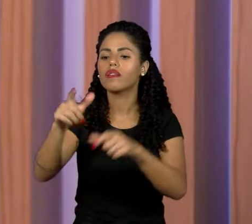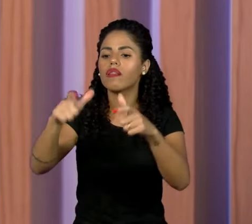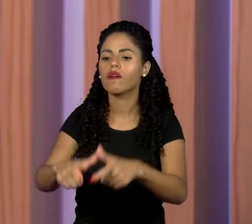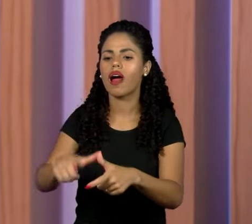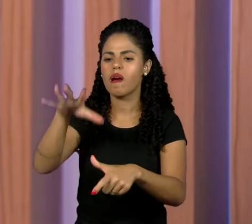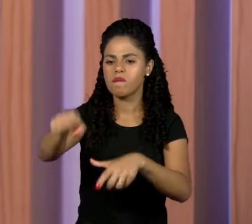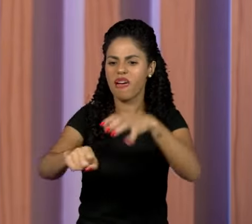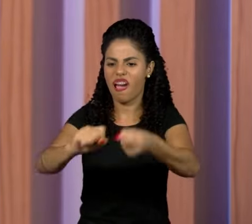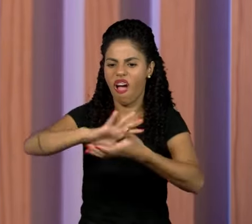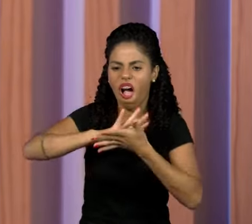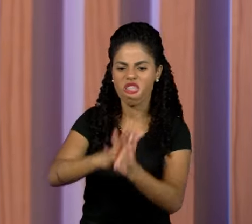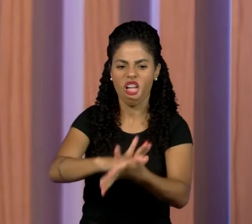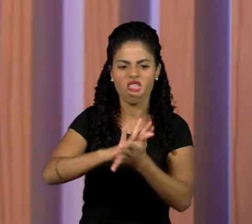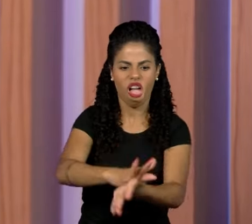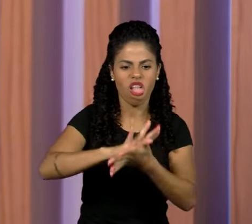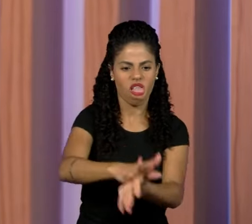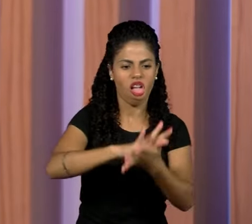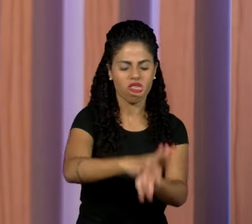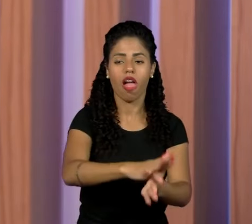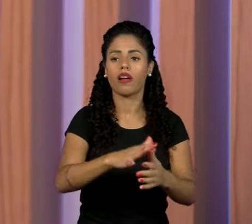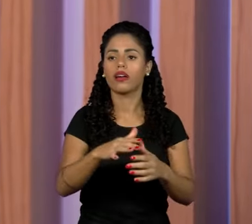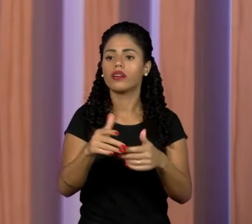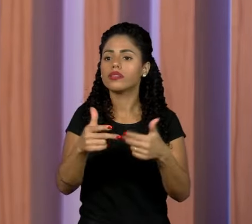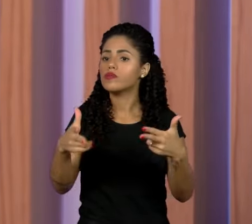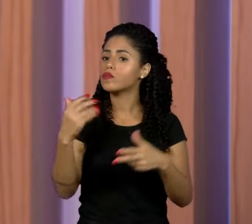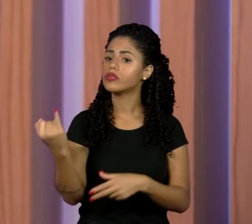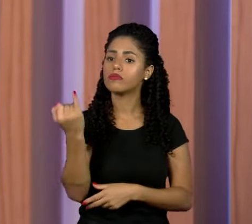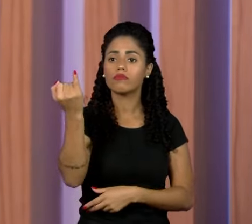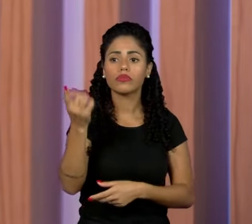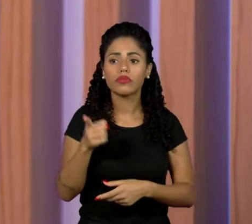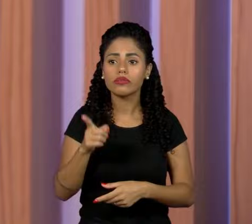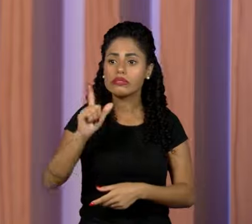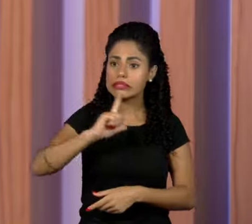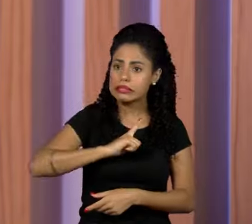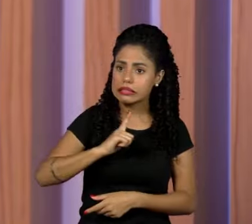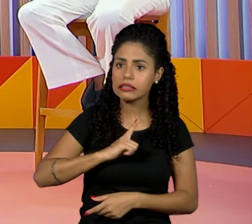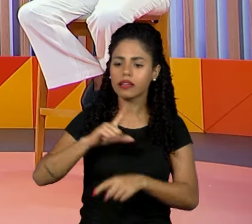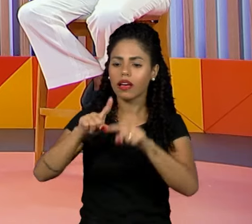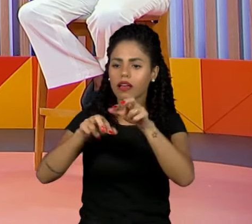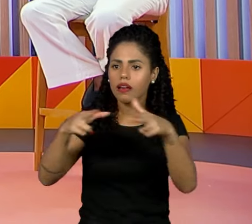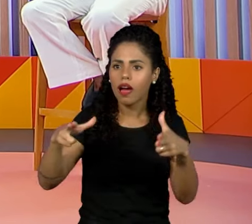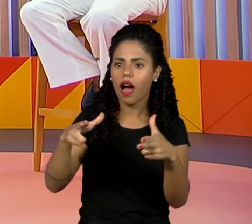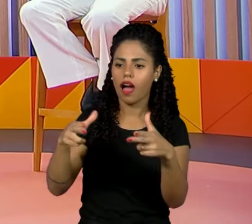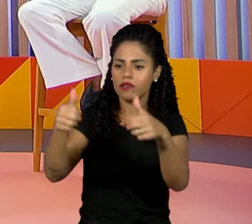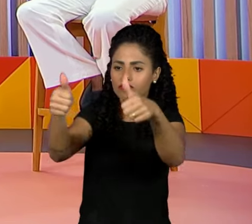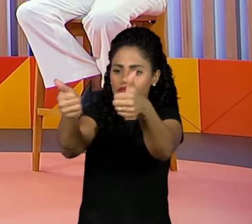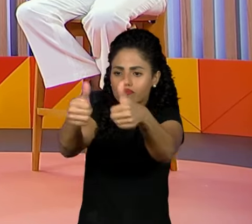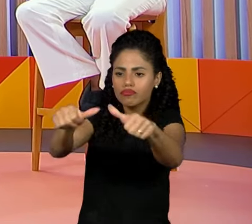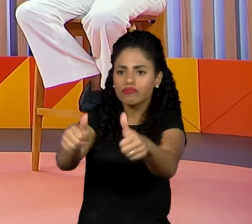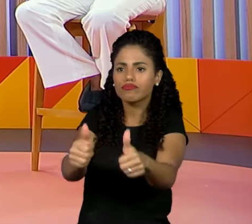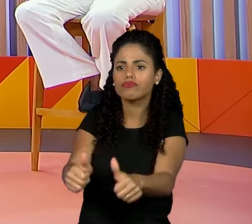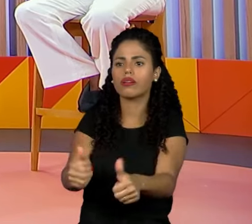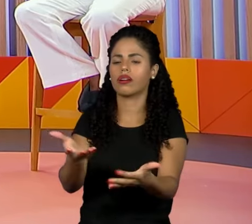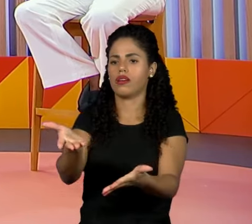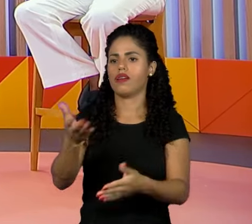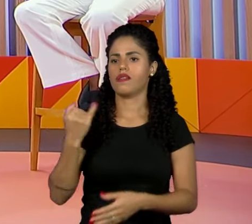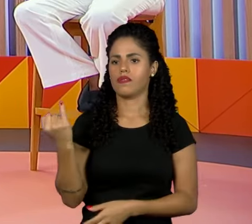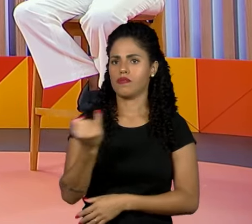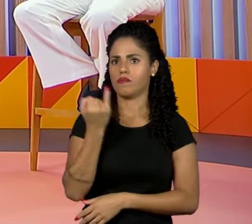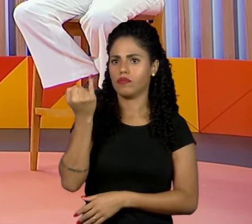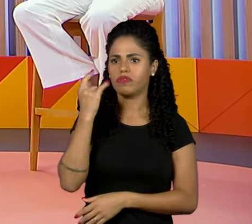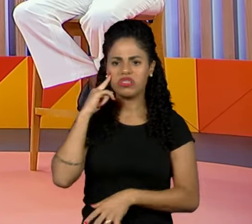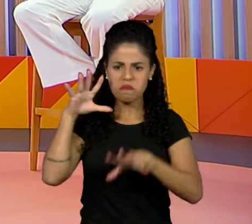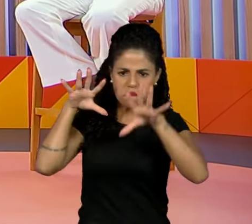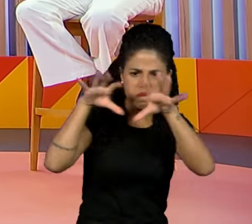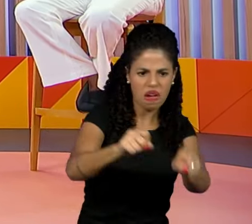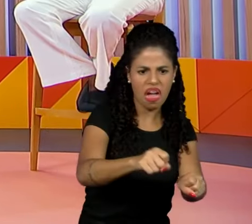destruir símbolos importantes das religiões de matriz africana e se apropriar desses